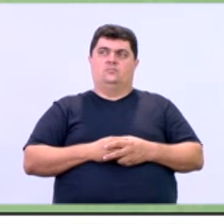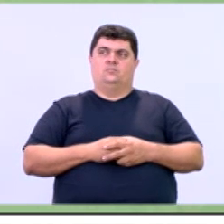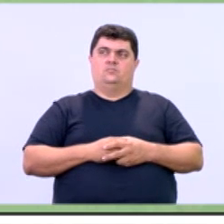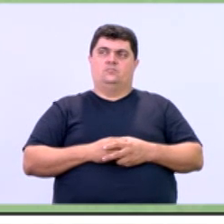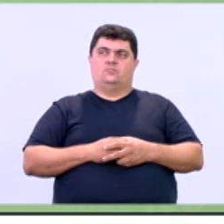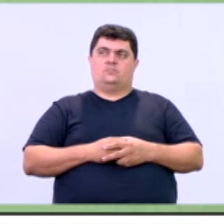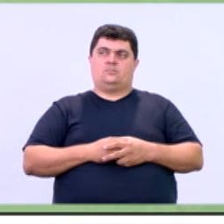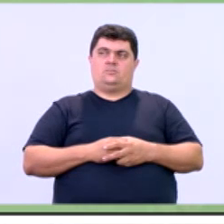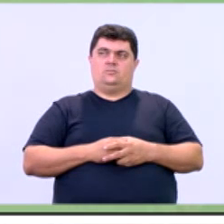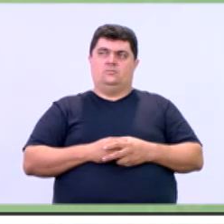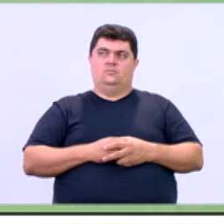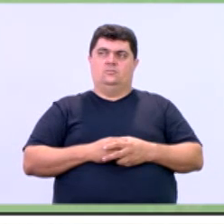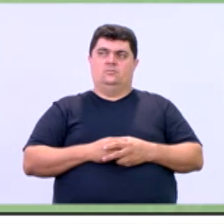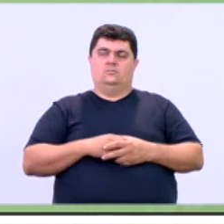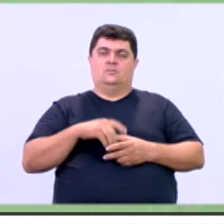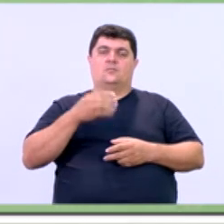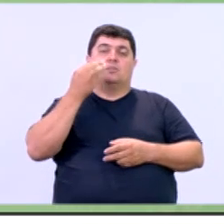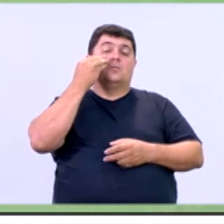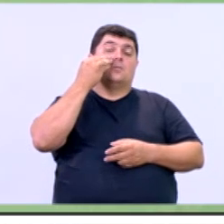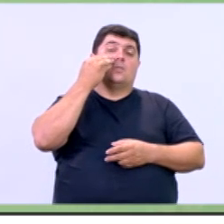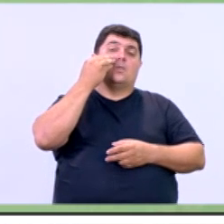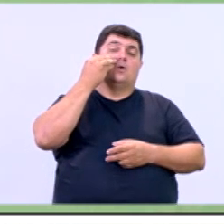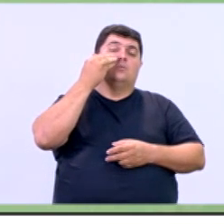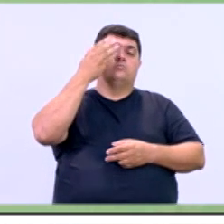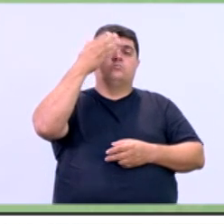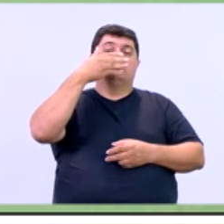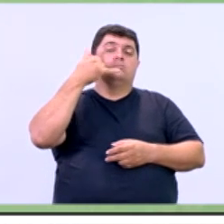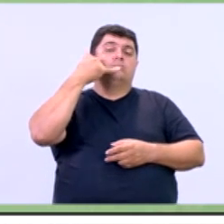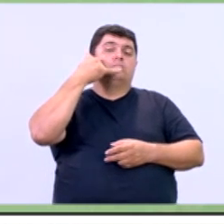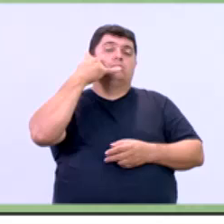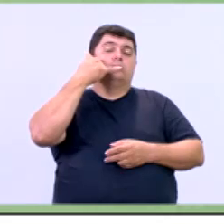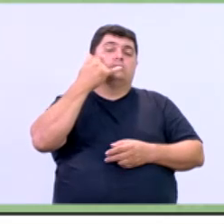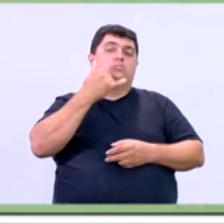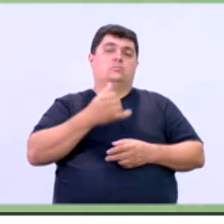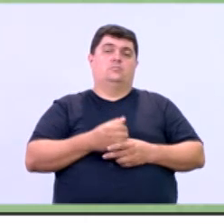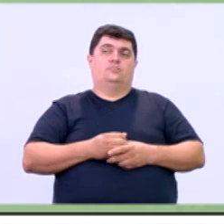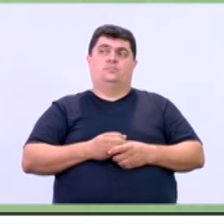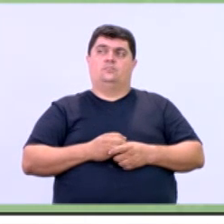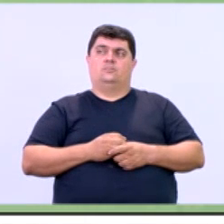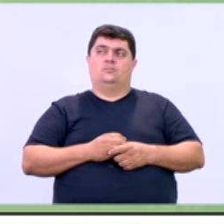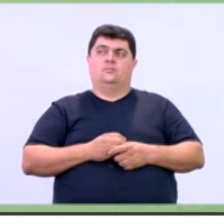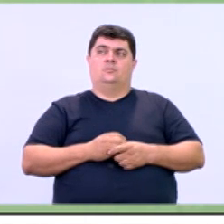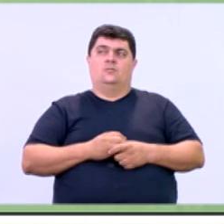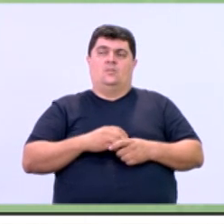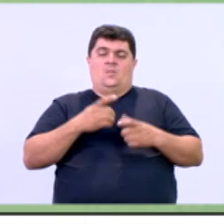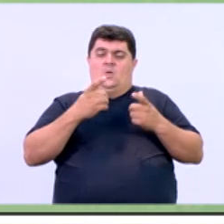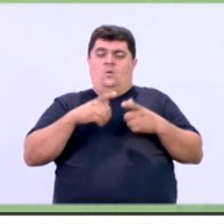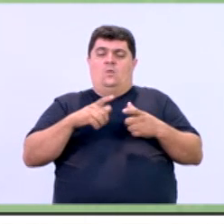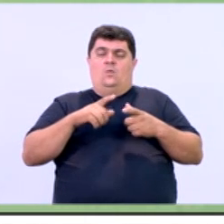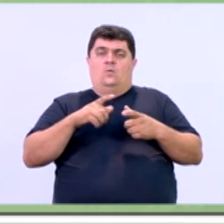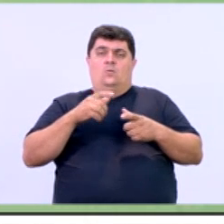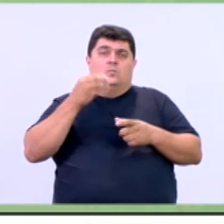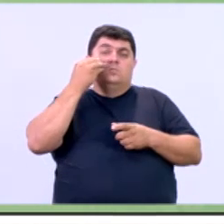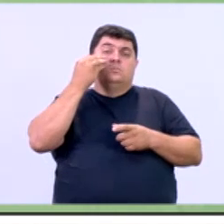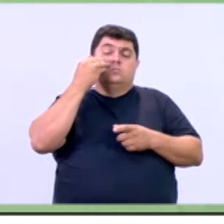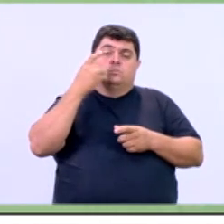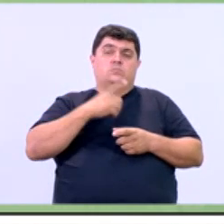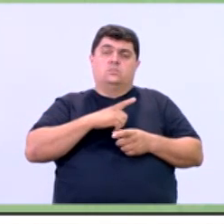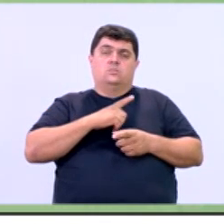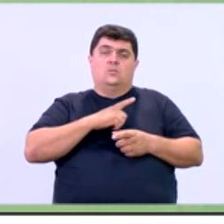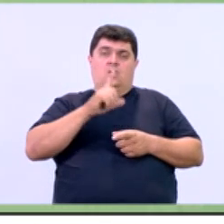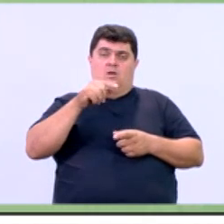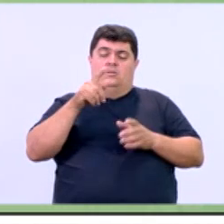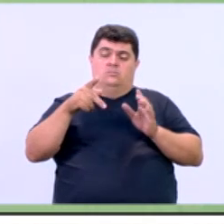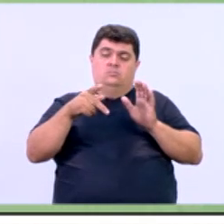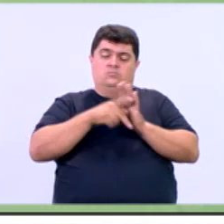o botão onClick verifica telefone, é um outro exemplo. Não onde está escrito esse verifica telefone, é uma